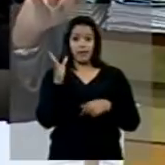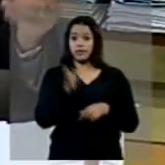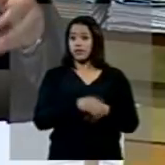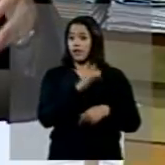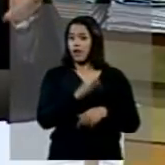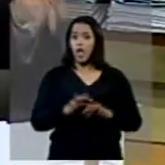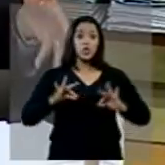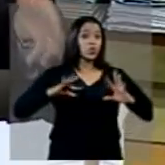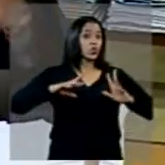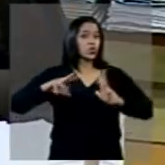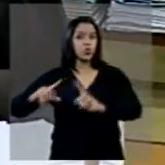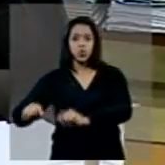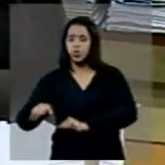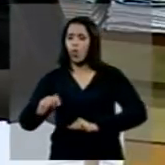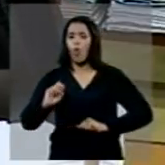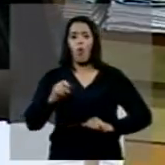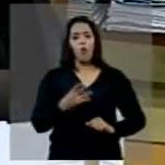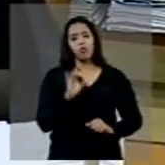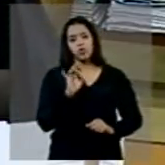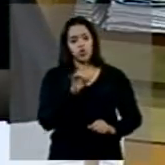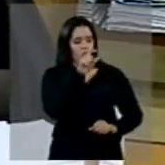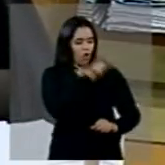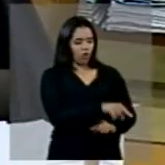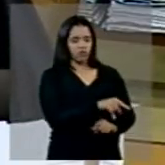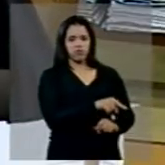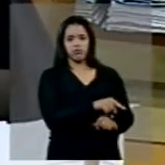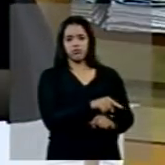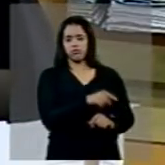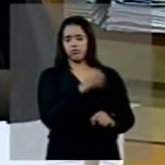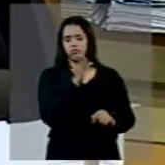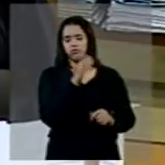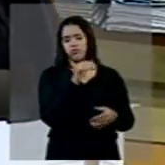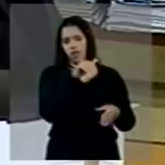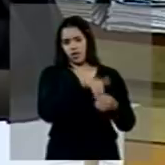a eleição ou anular apenas a sessão